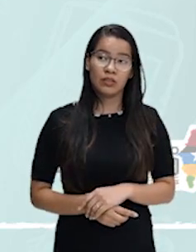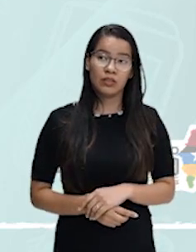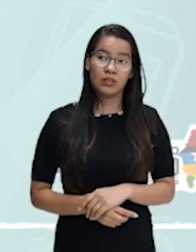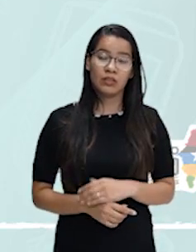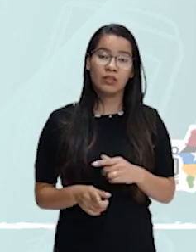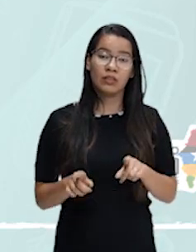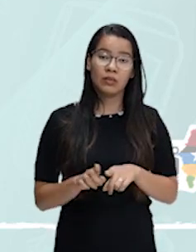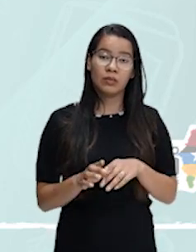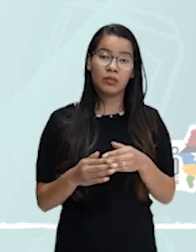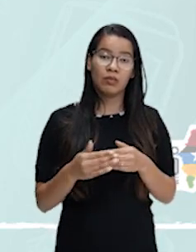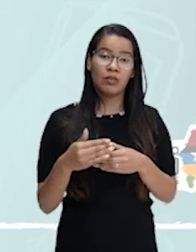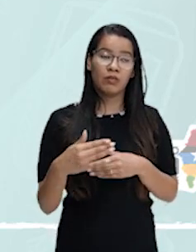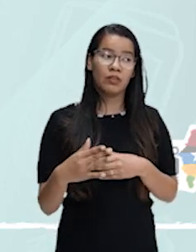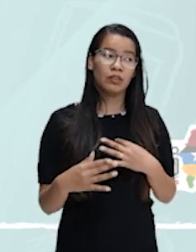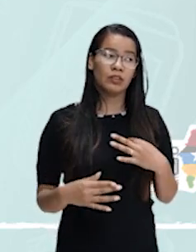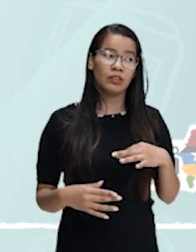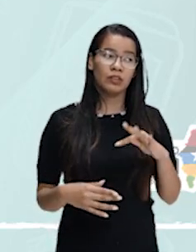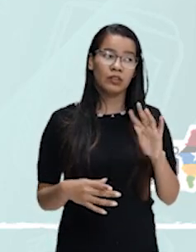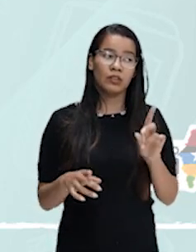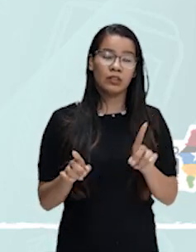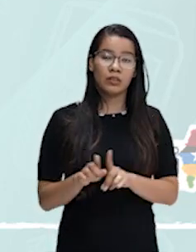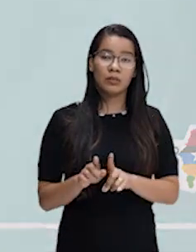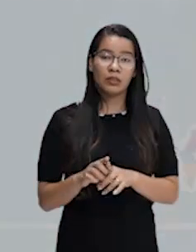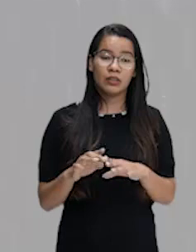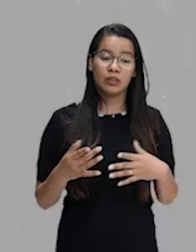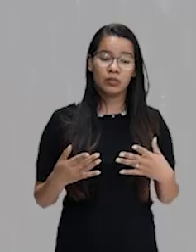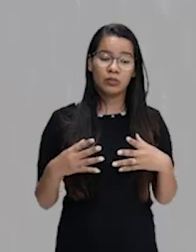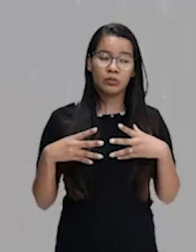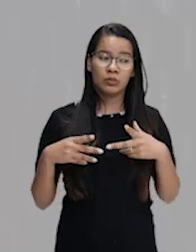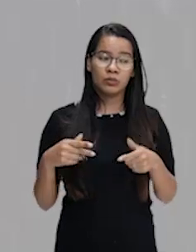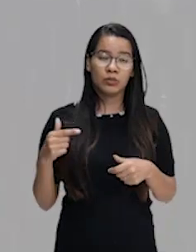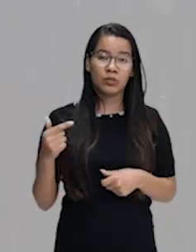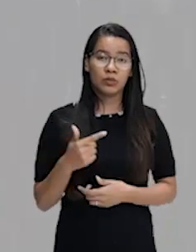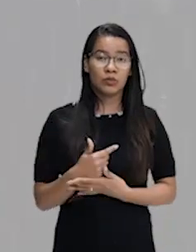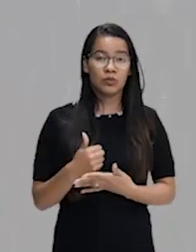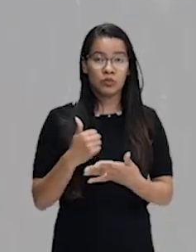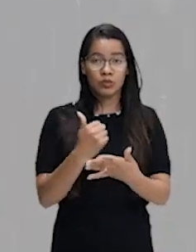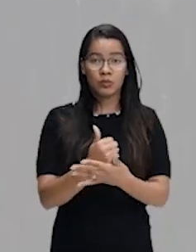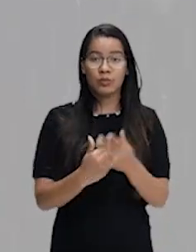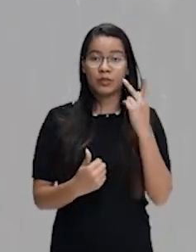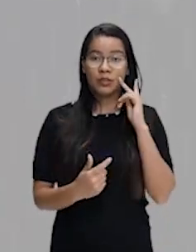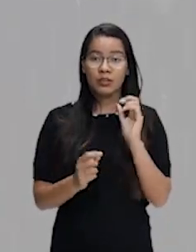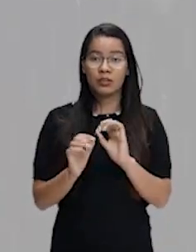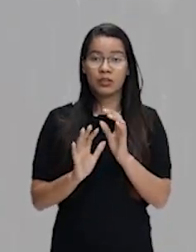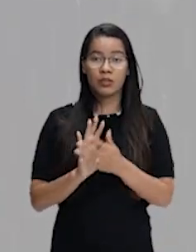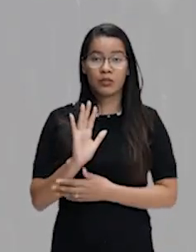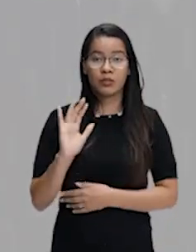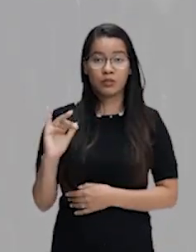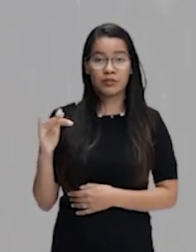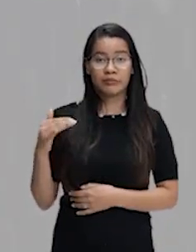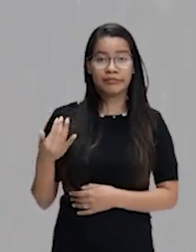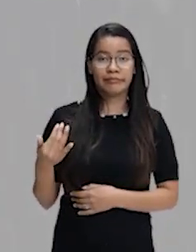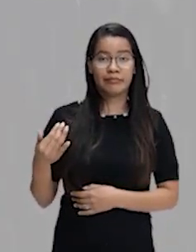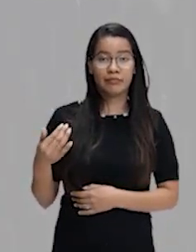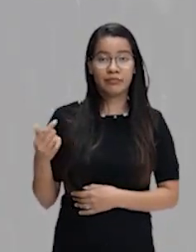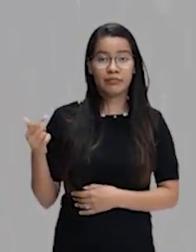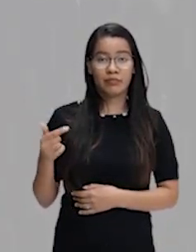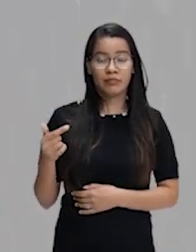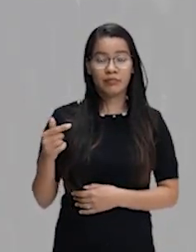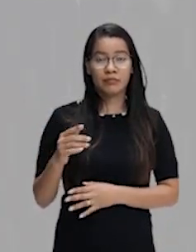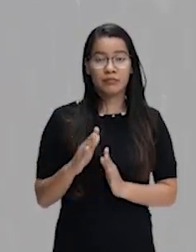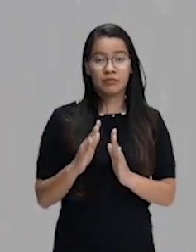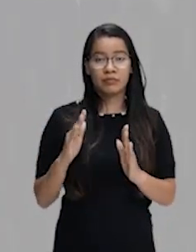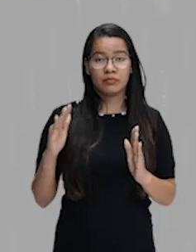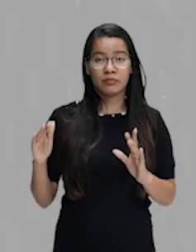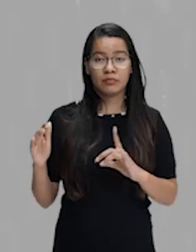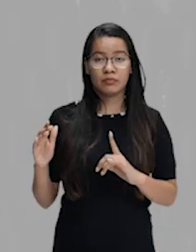do avanço tecnológico também. Então, tudo isso acabou colaborando para criar uma situação, um panorama. E esse panorama